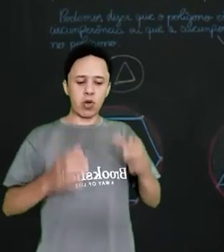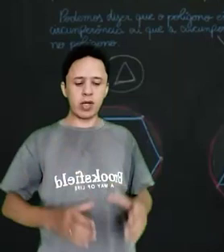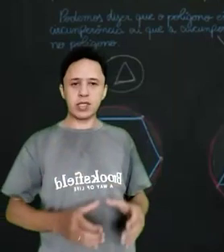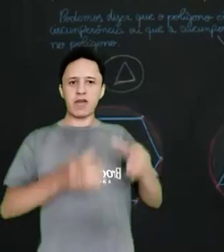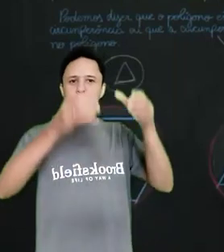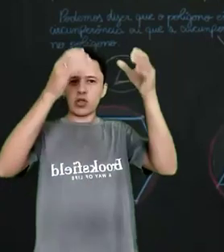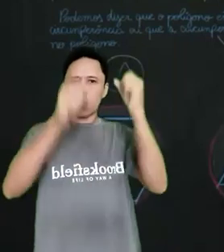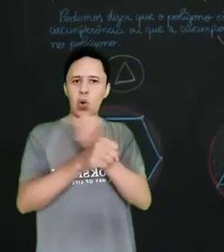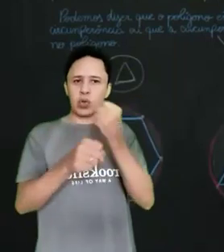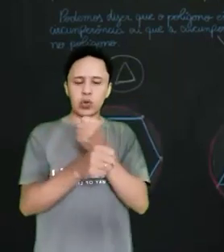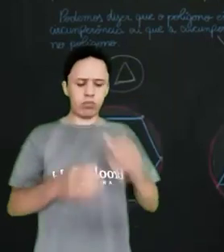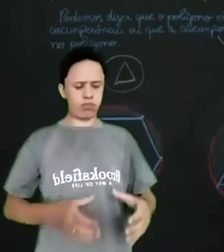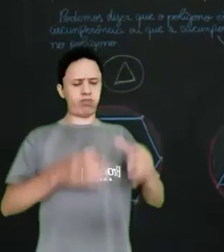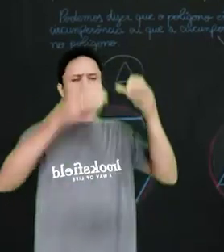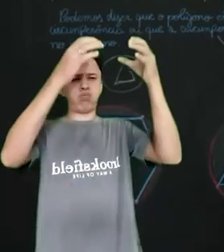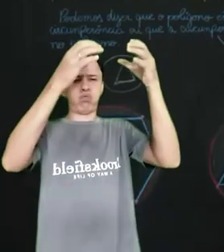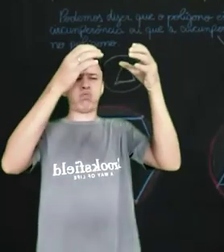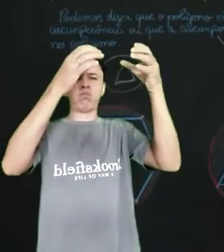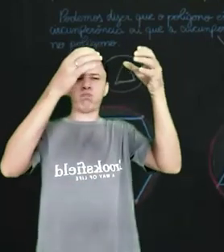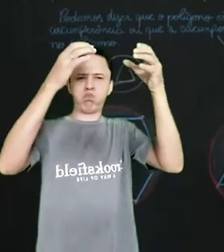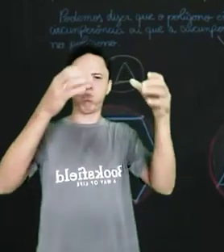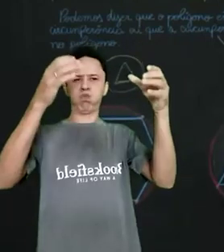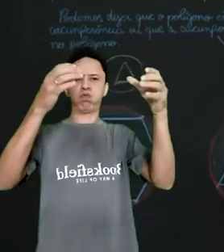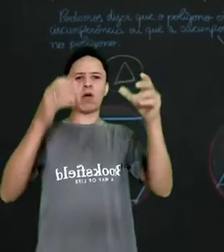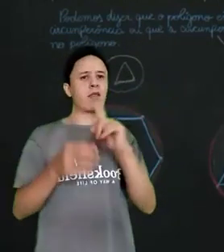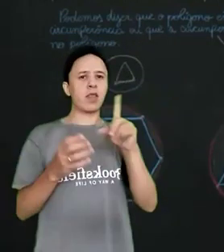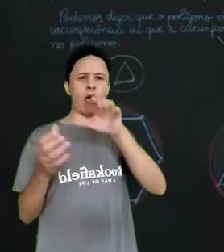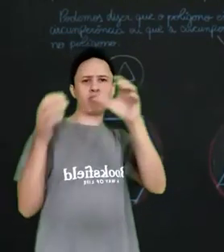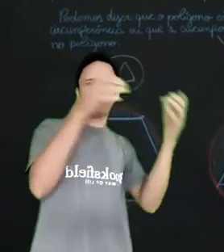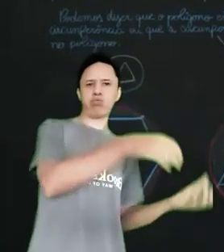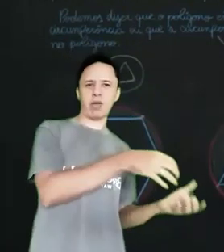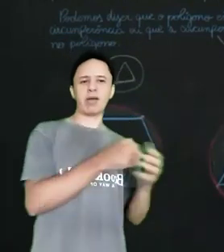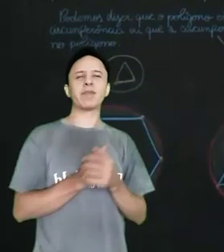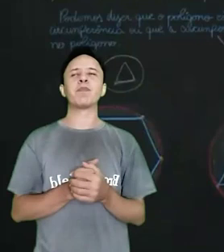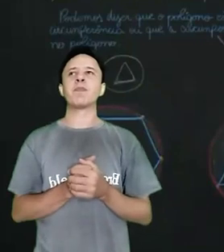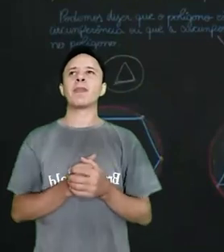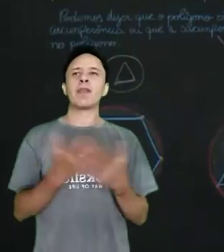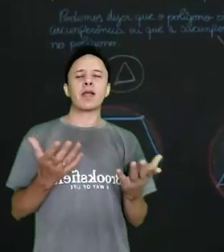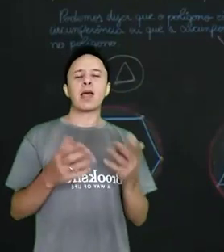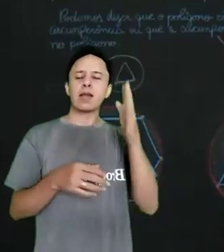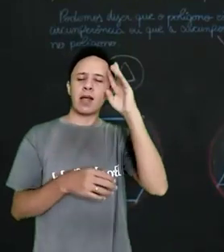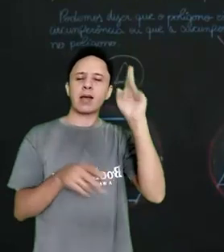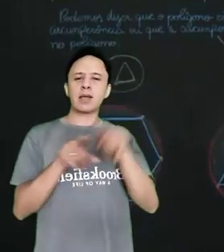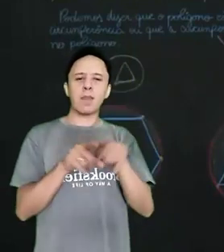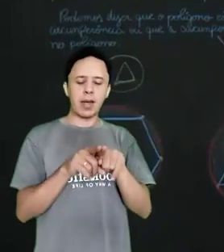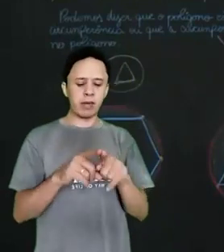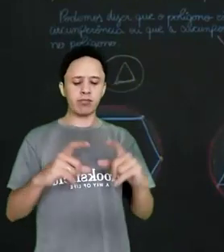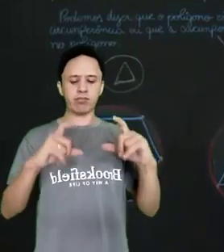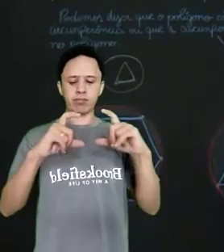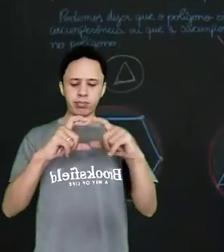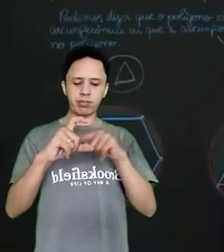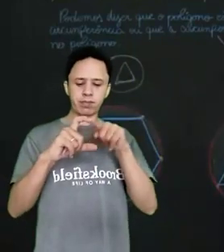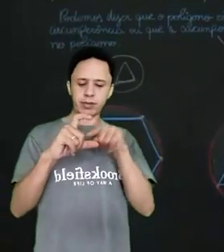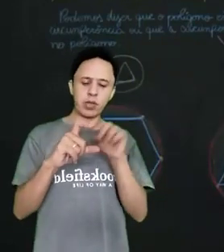fazê-lo, ao construí-lo, ele não caia, tá bom? Uma outra ideia também de você trabalhar esse polígono inscrito ou circunscrito, de